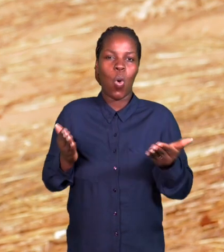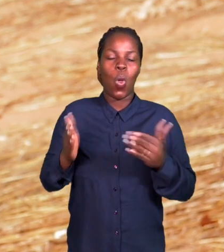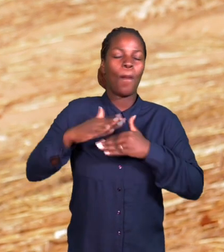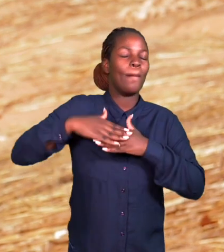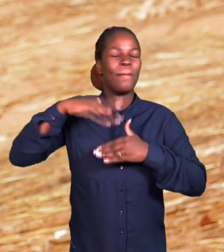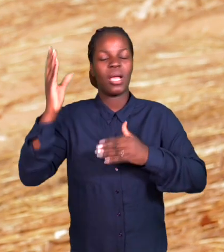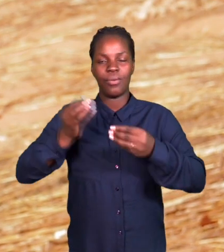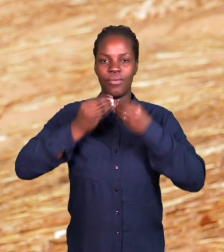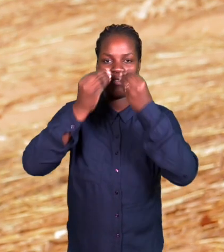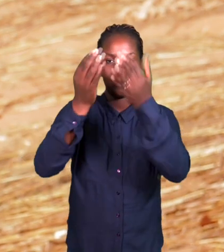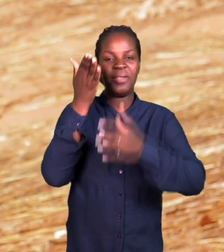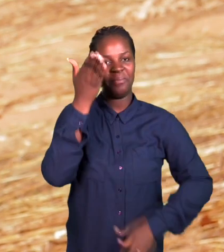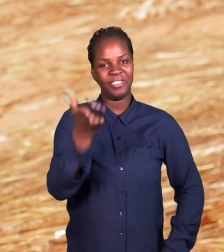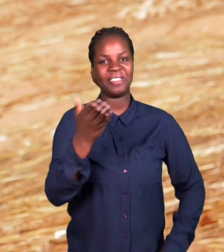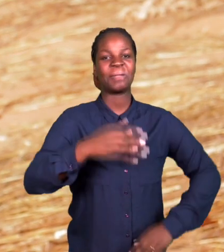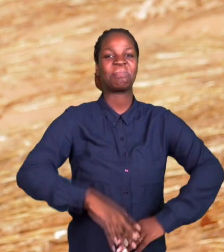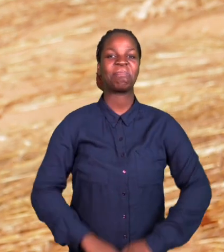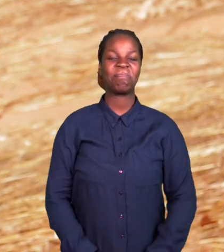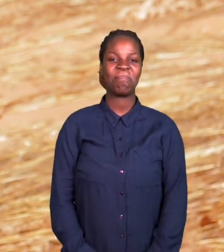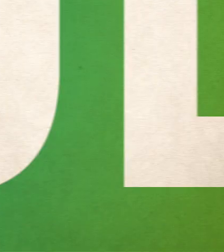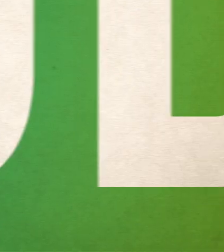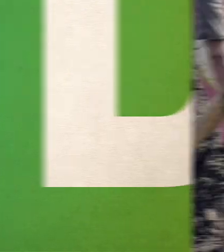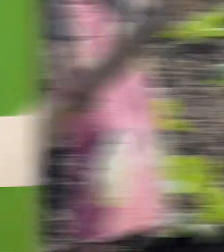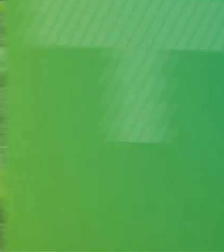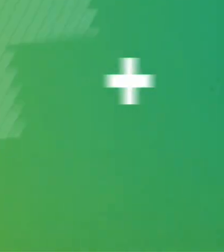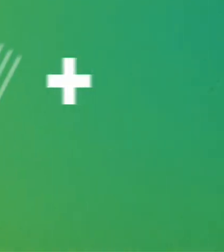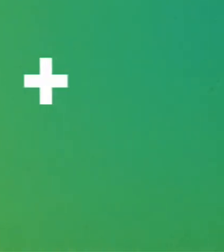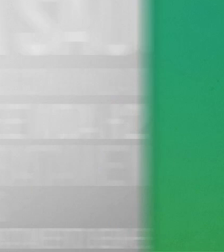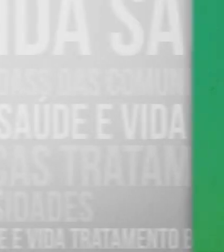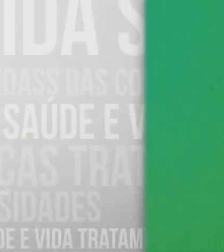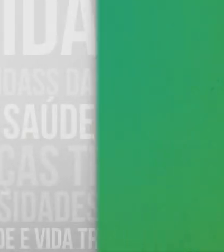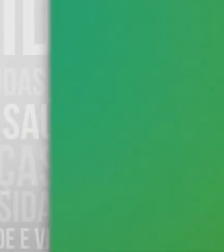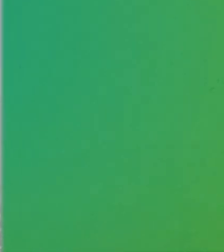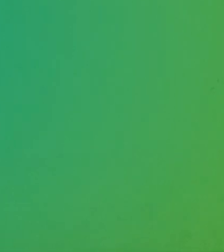e voltamos já já com mais informações para si.